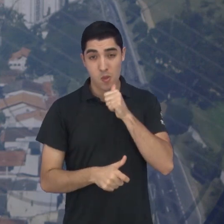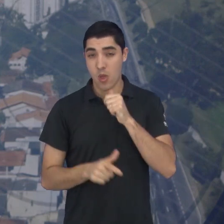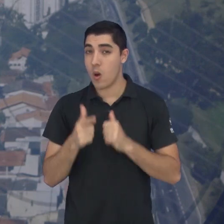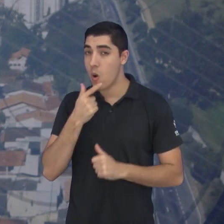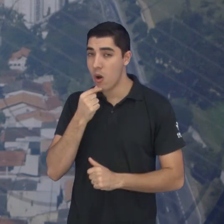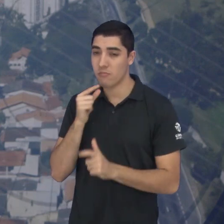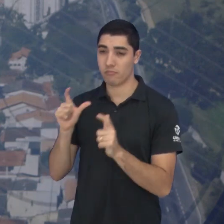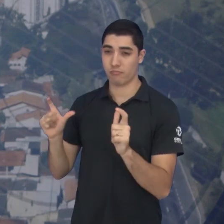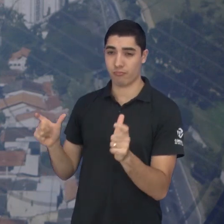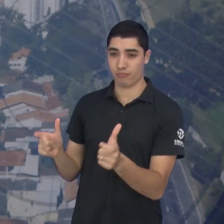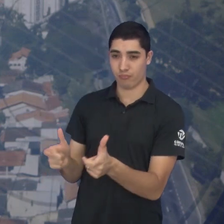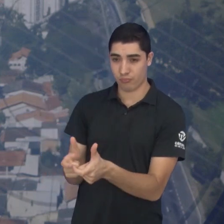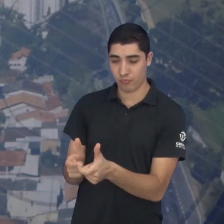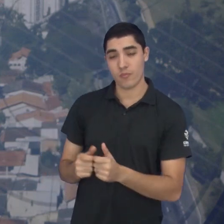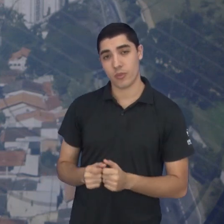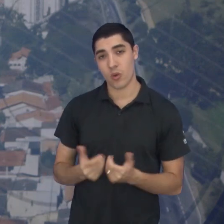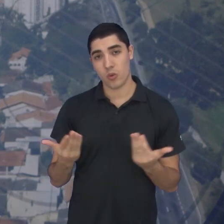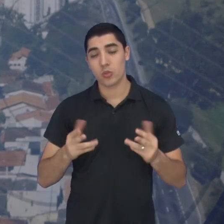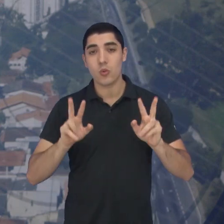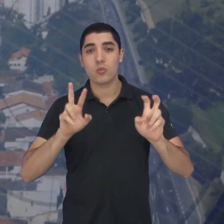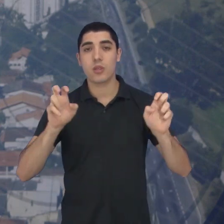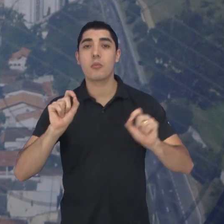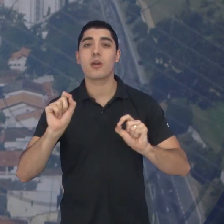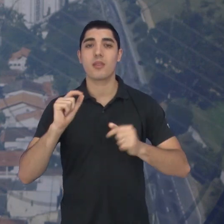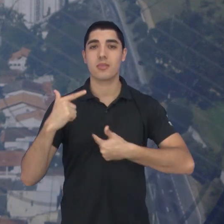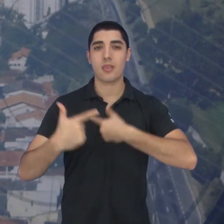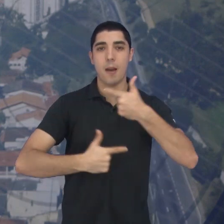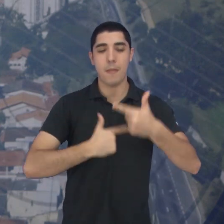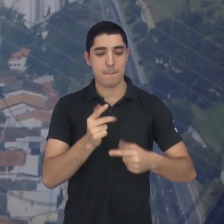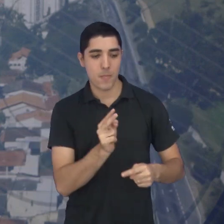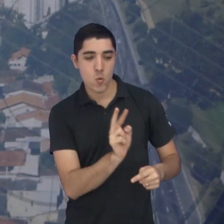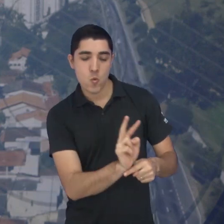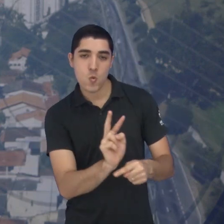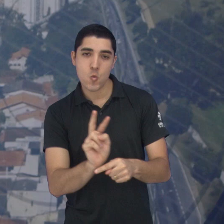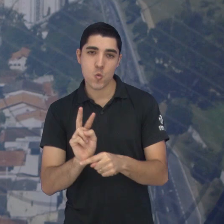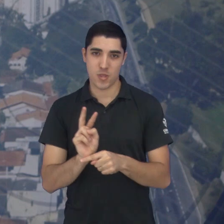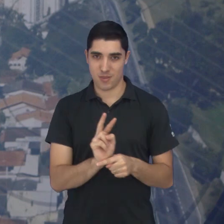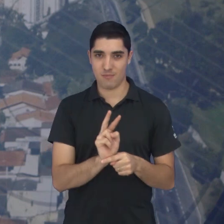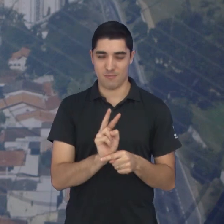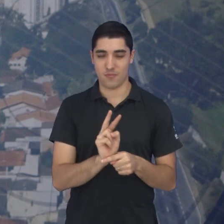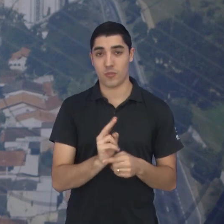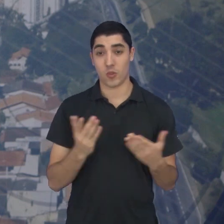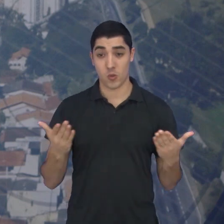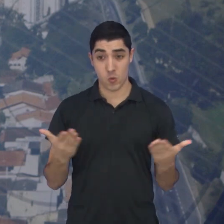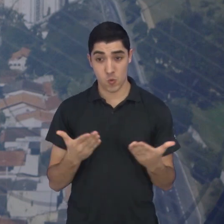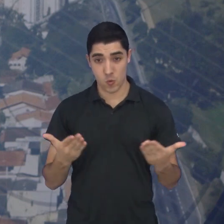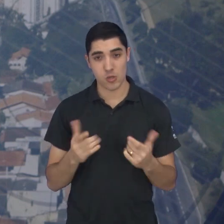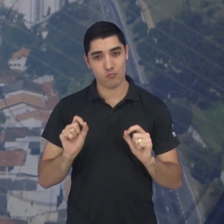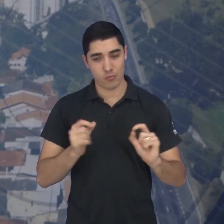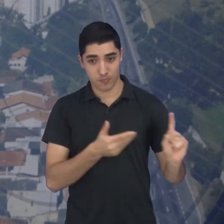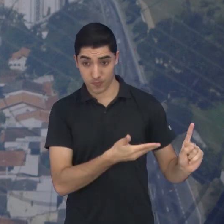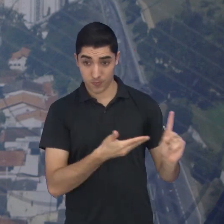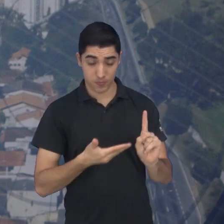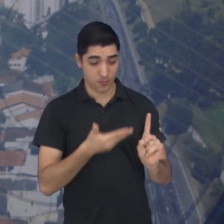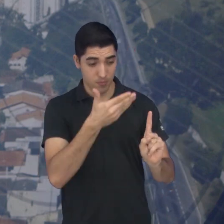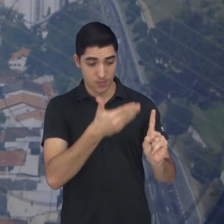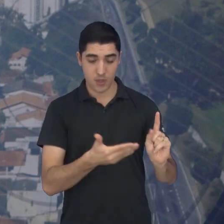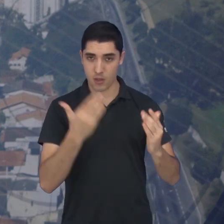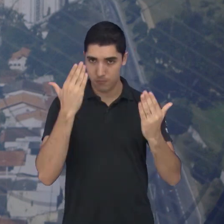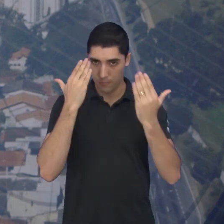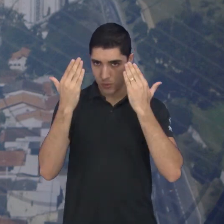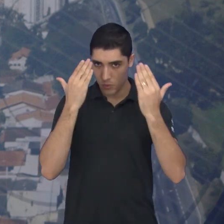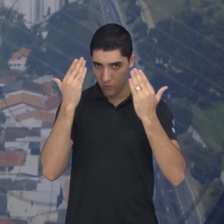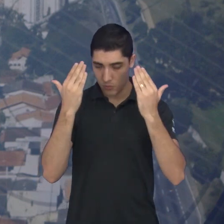masculino. Trabalho do cuidado, portanto, é o tema do Diálogos de hoje. E aqui no estúdio comigo está a psicóloga